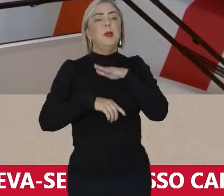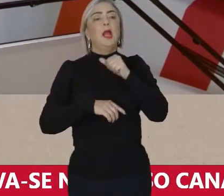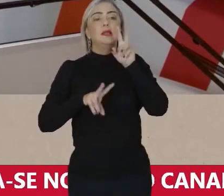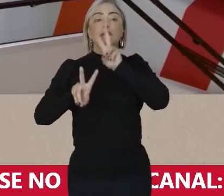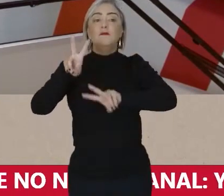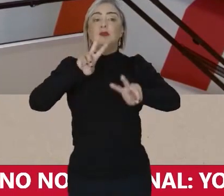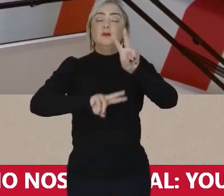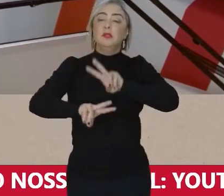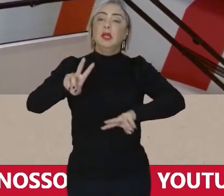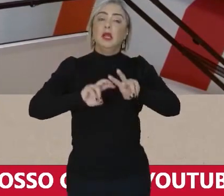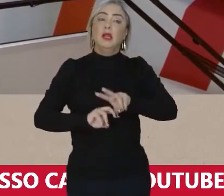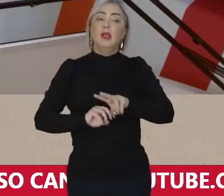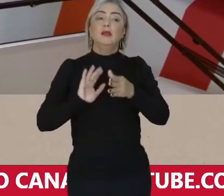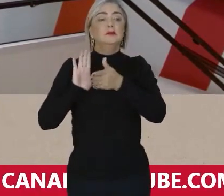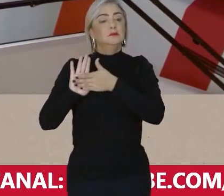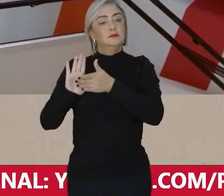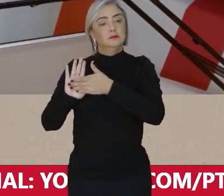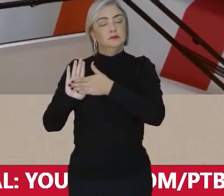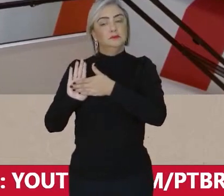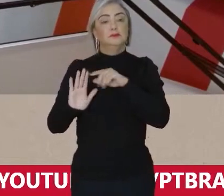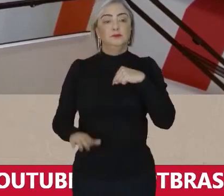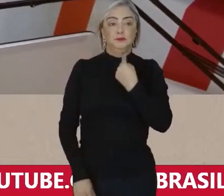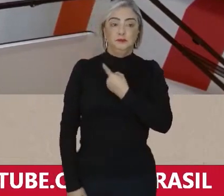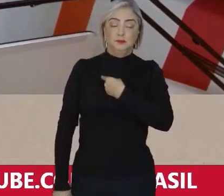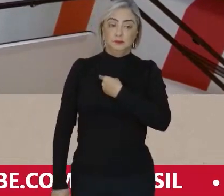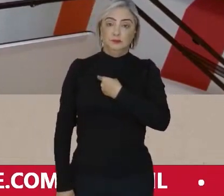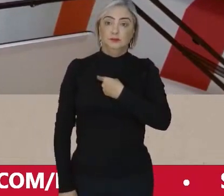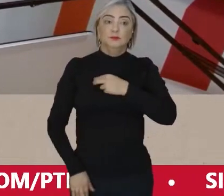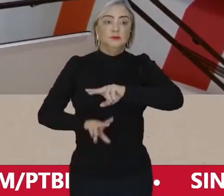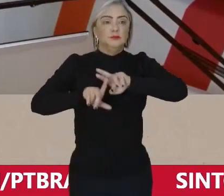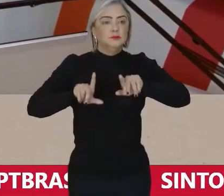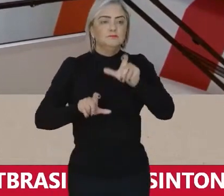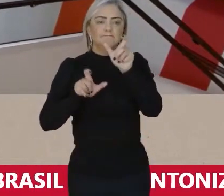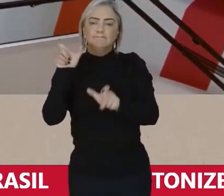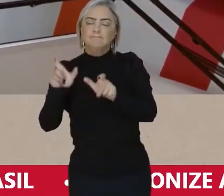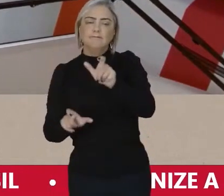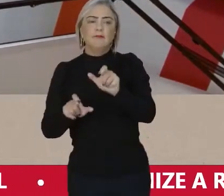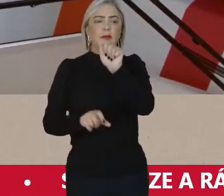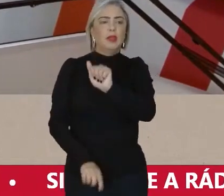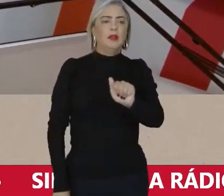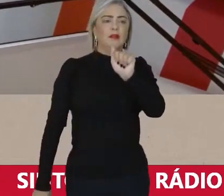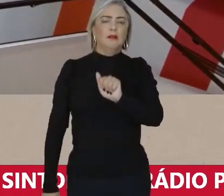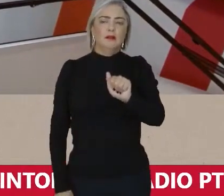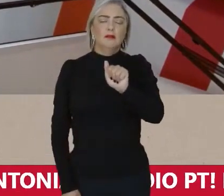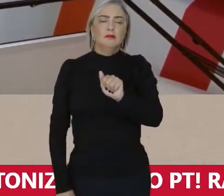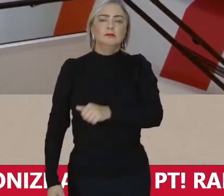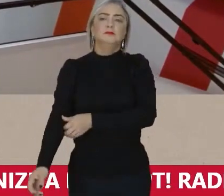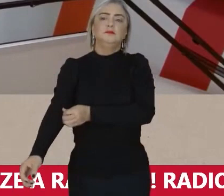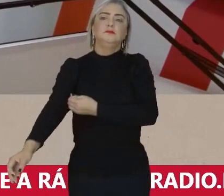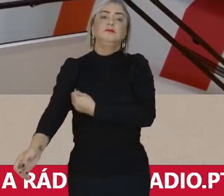mais visibilidade a essas propostas. Nós partimos de vários formatos, né? A associação, a partir